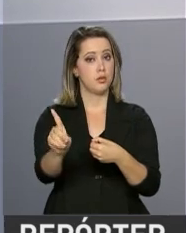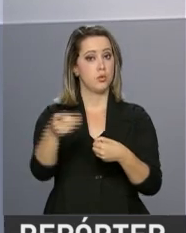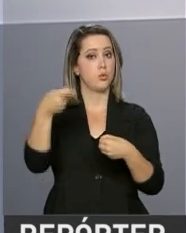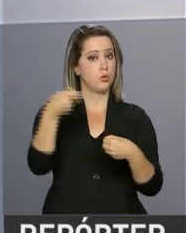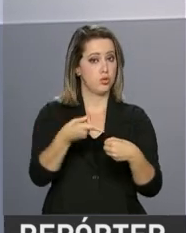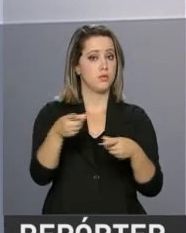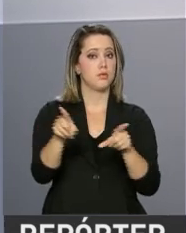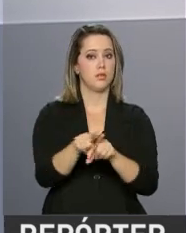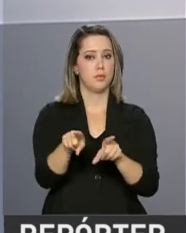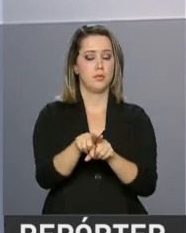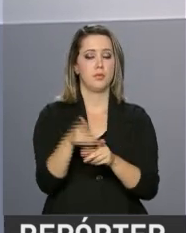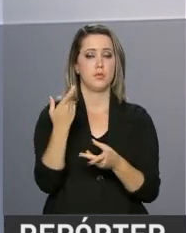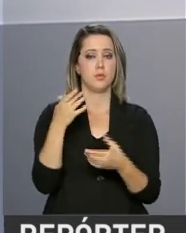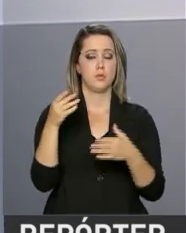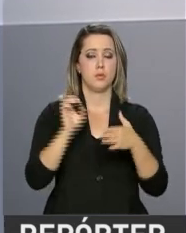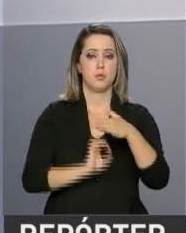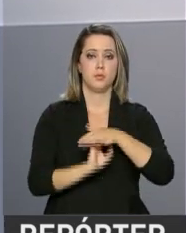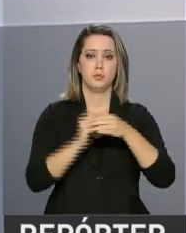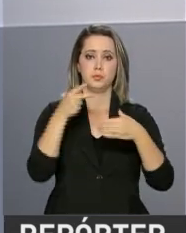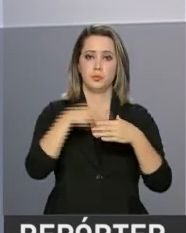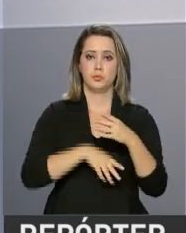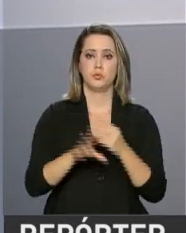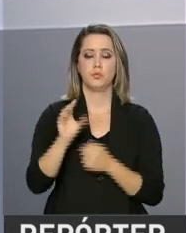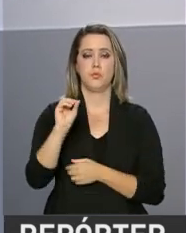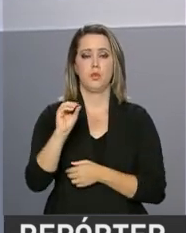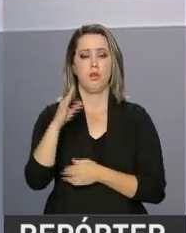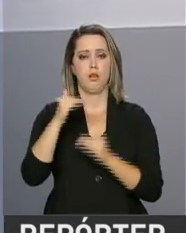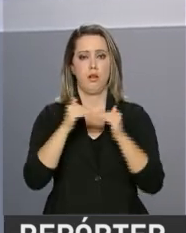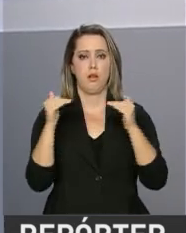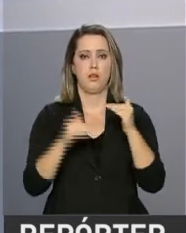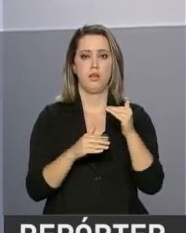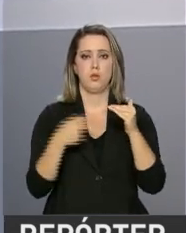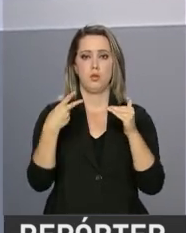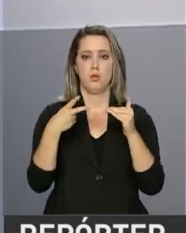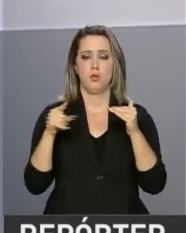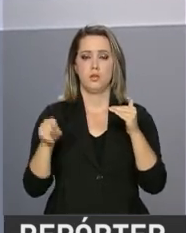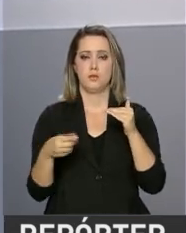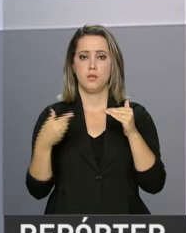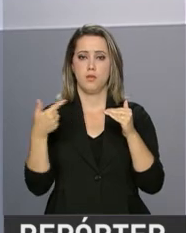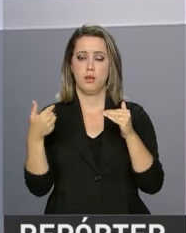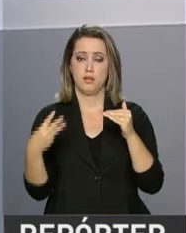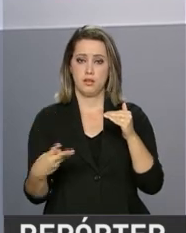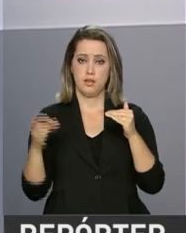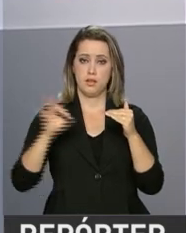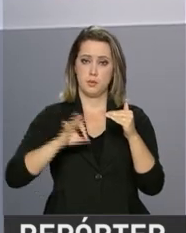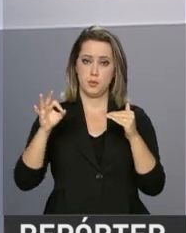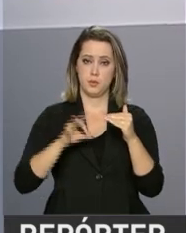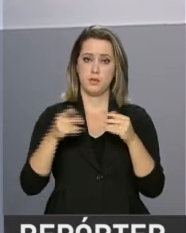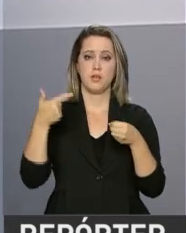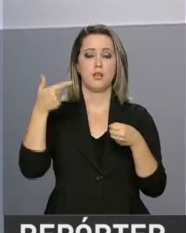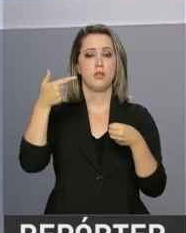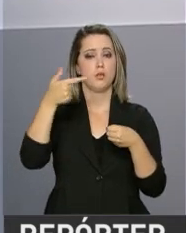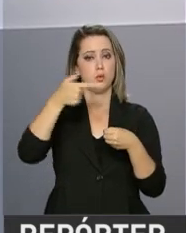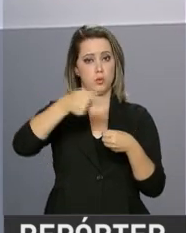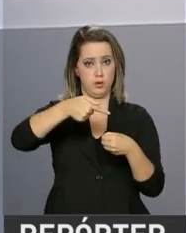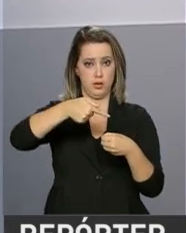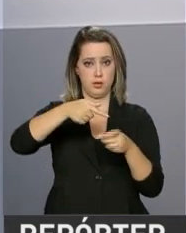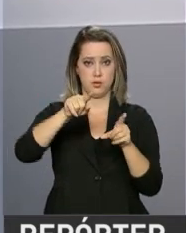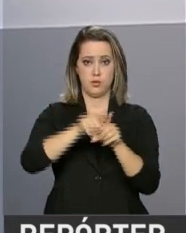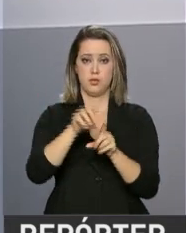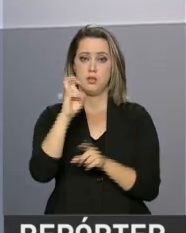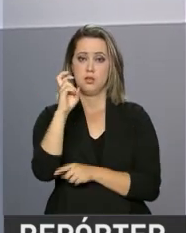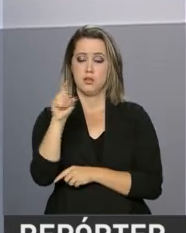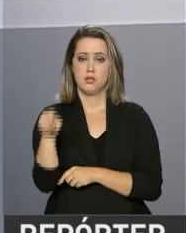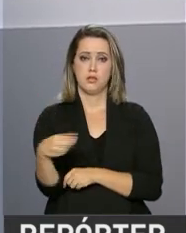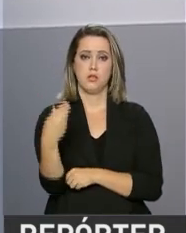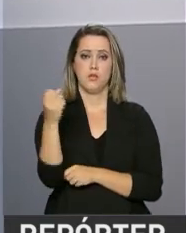o valor da gasolina caiu 2,3 por cento e do diesel 5,8 por cento os valores começam a valer a